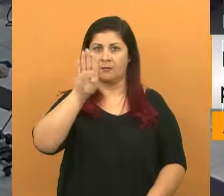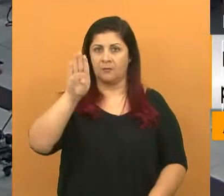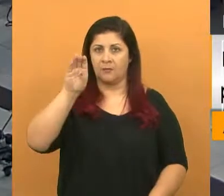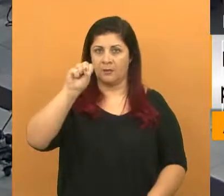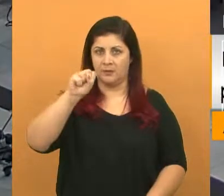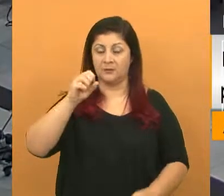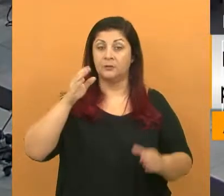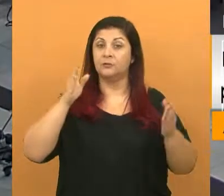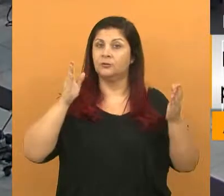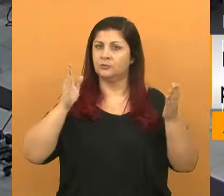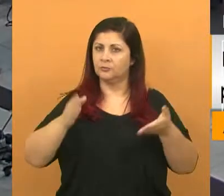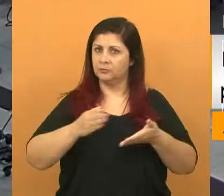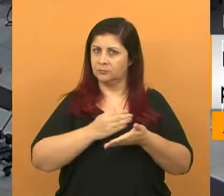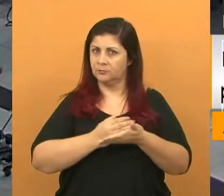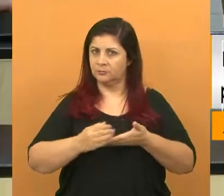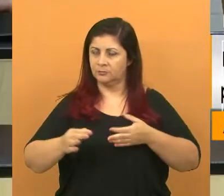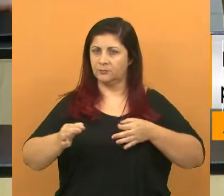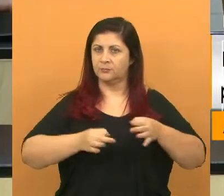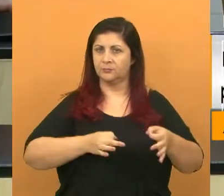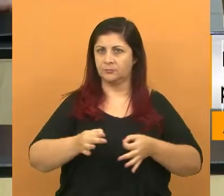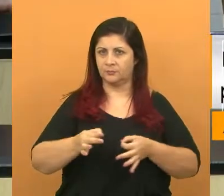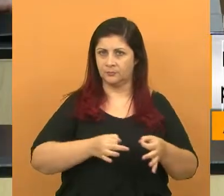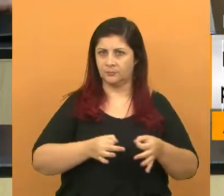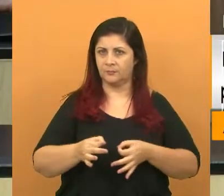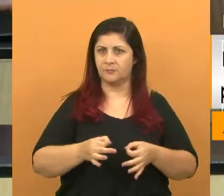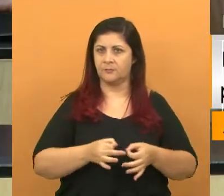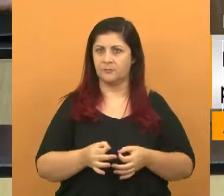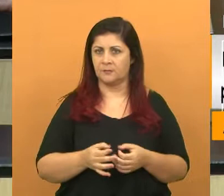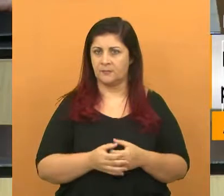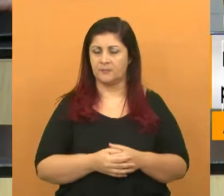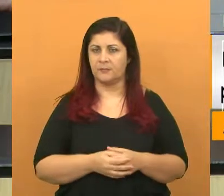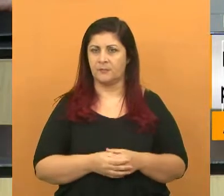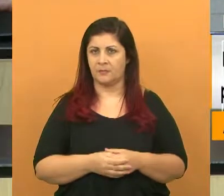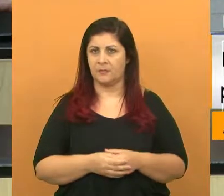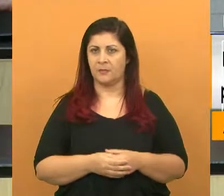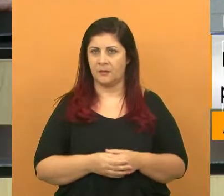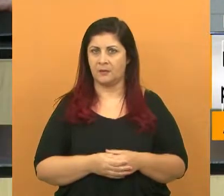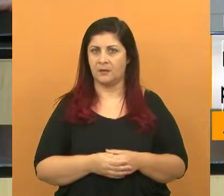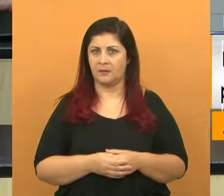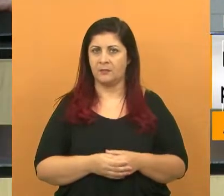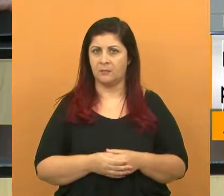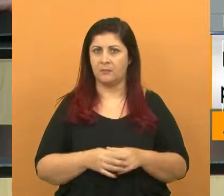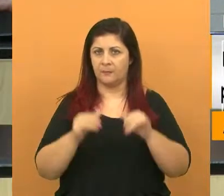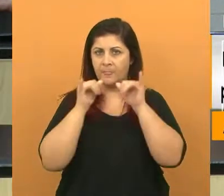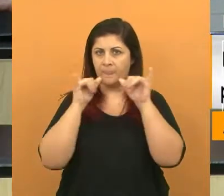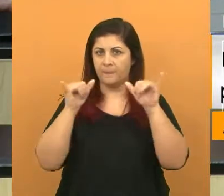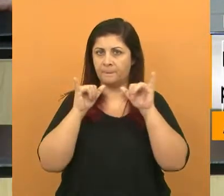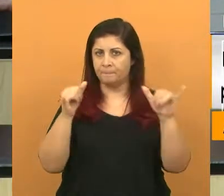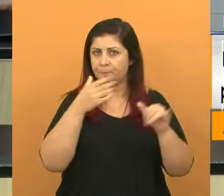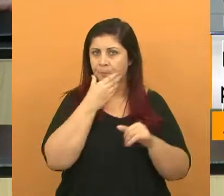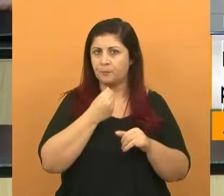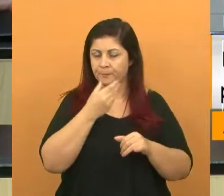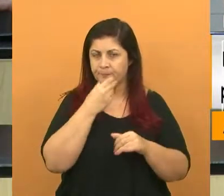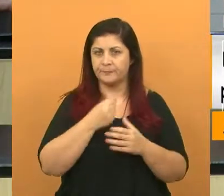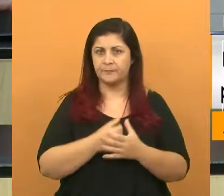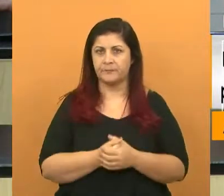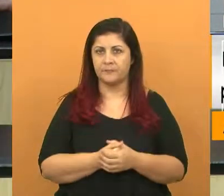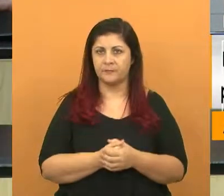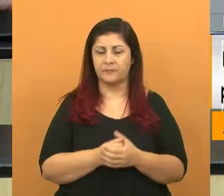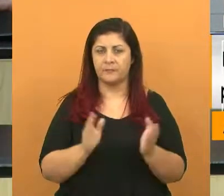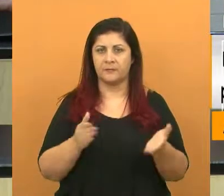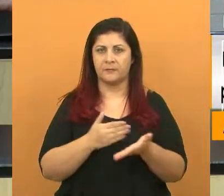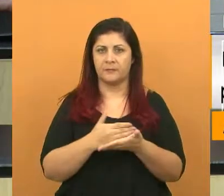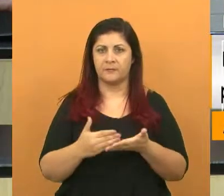se organizando para que já inicie essa ação pontualmente em algumas unidades, né, começar com